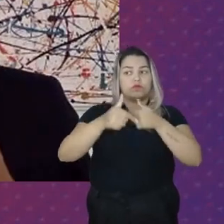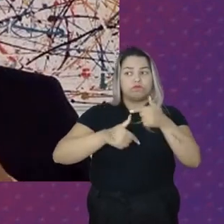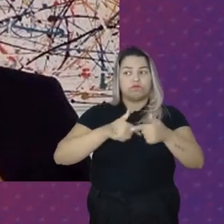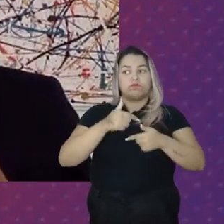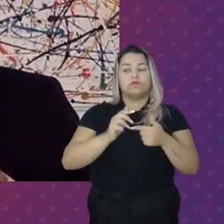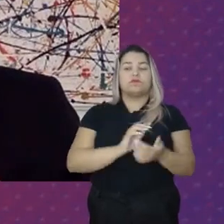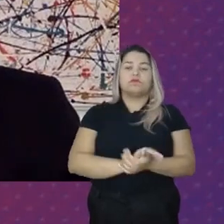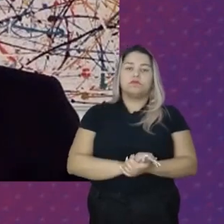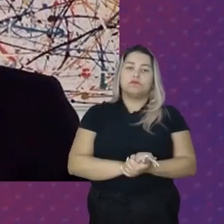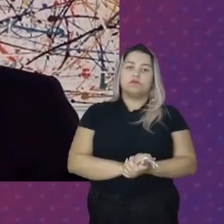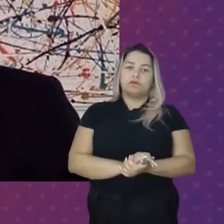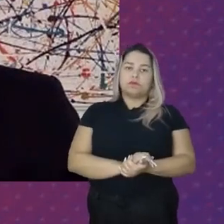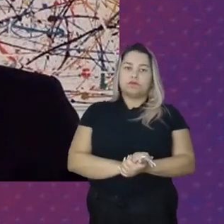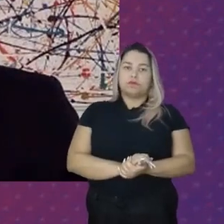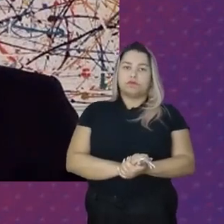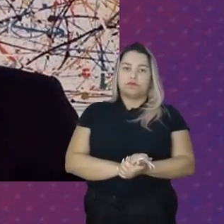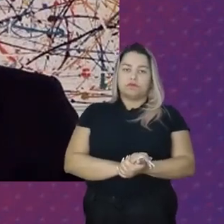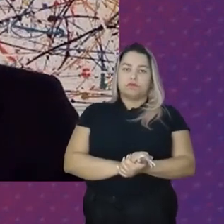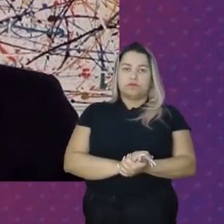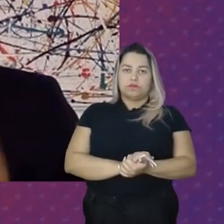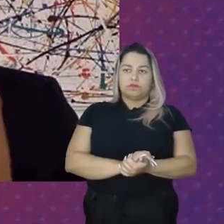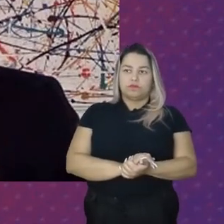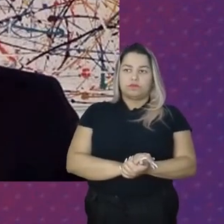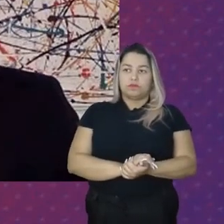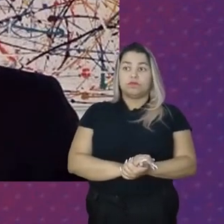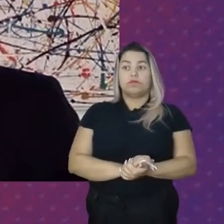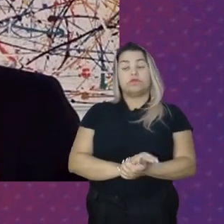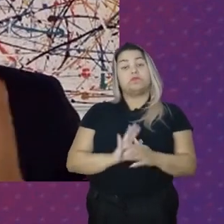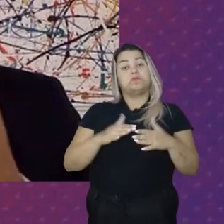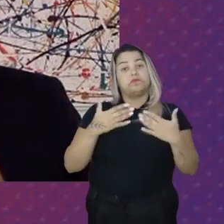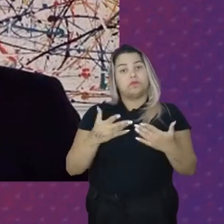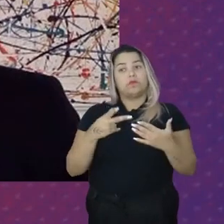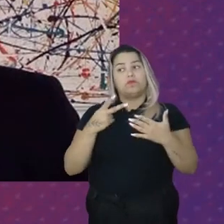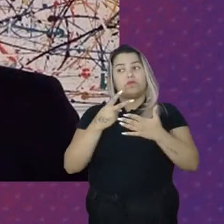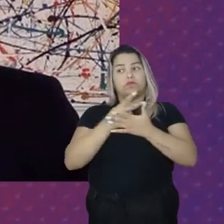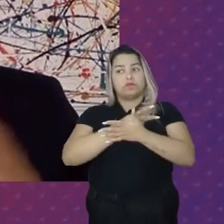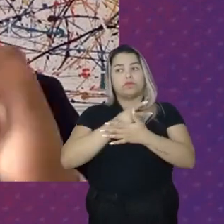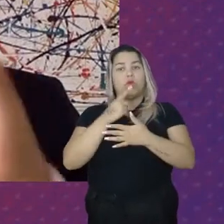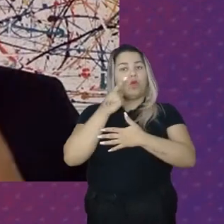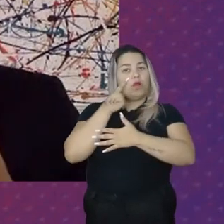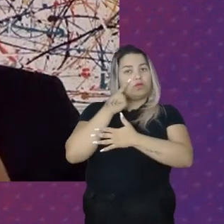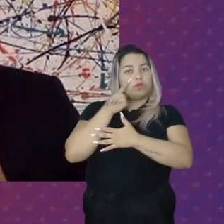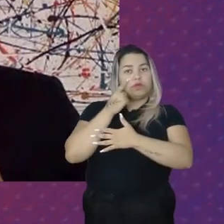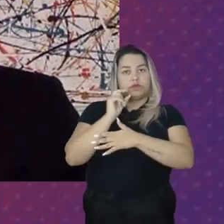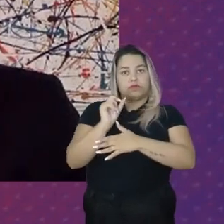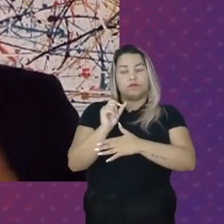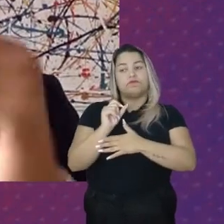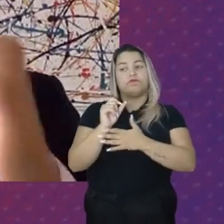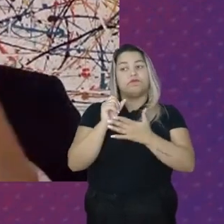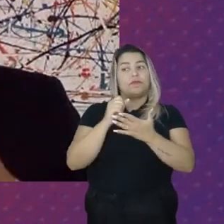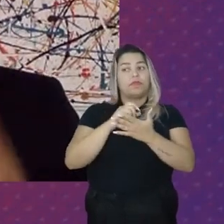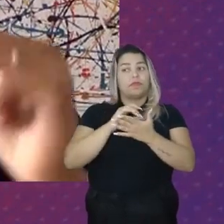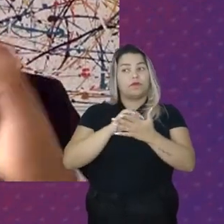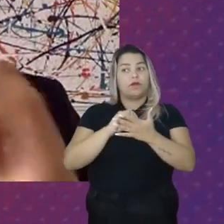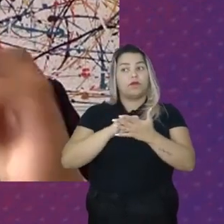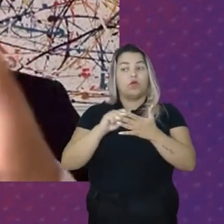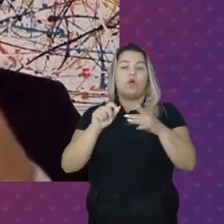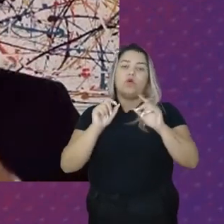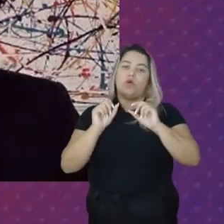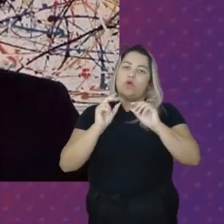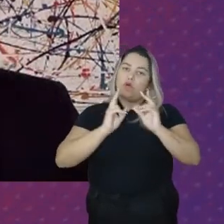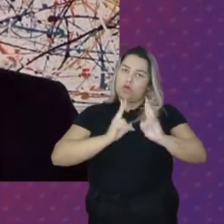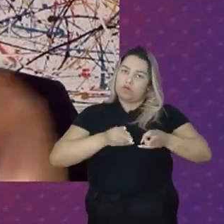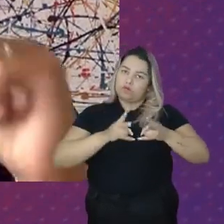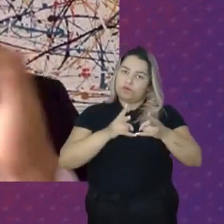previdência social para fins de contratação. No entanto, observem, a carteira de trabalho continuava